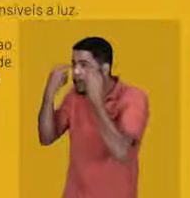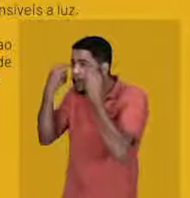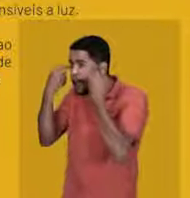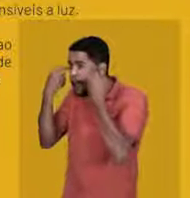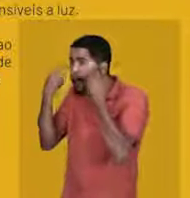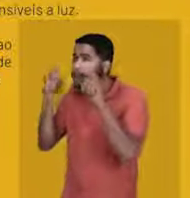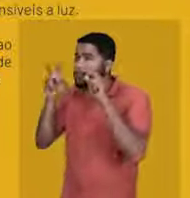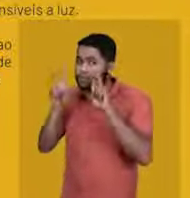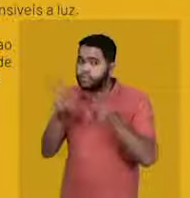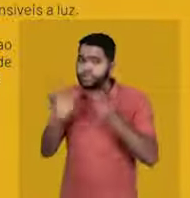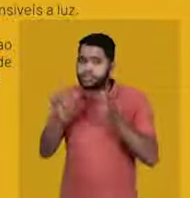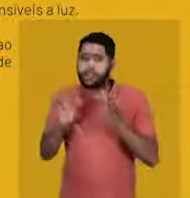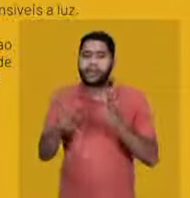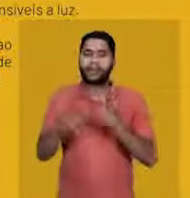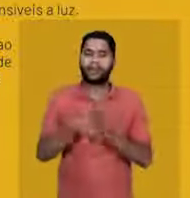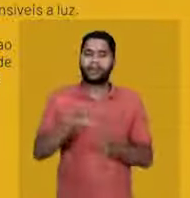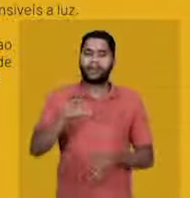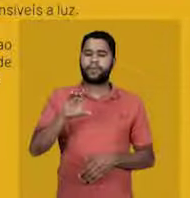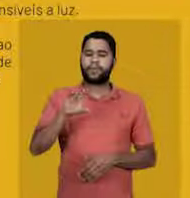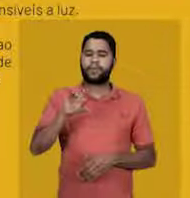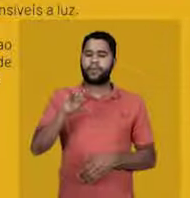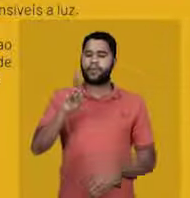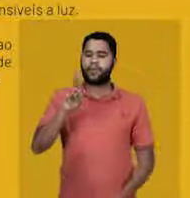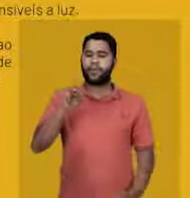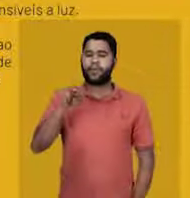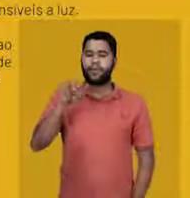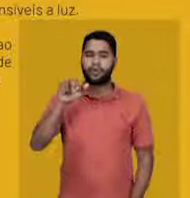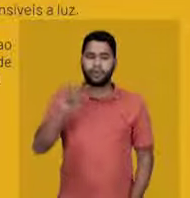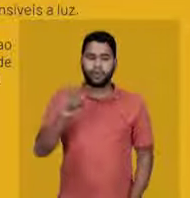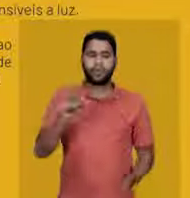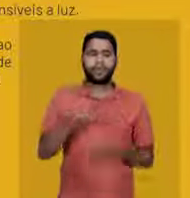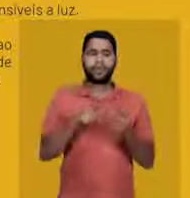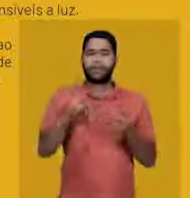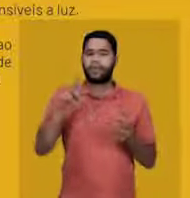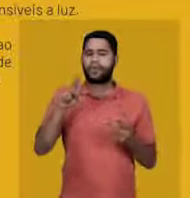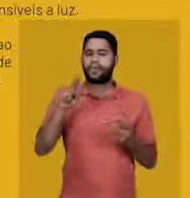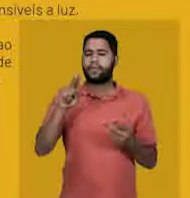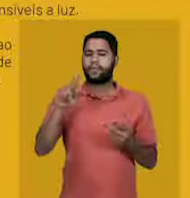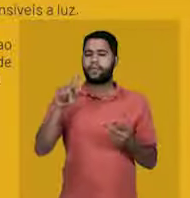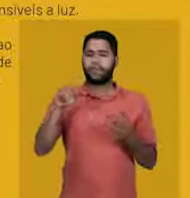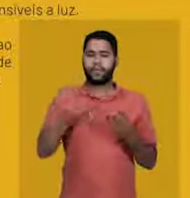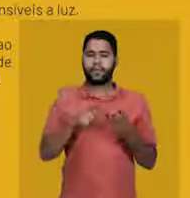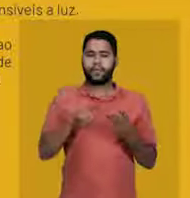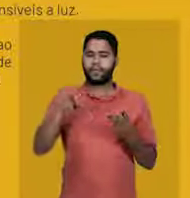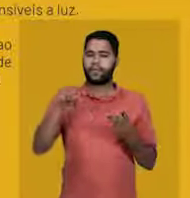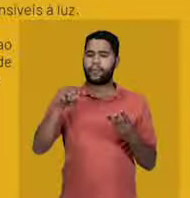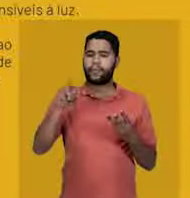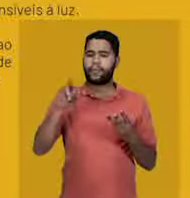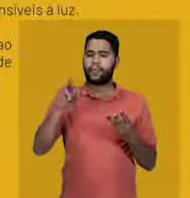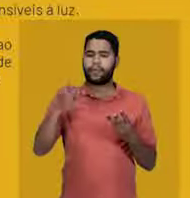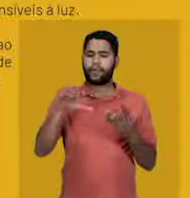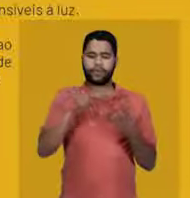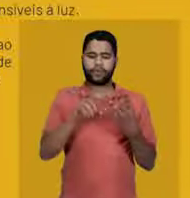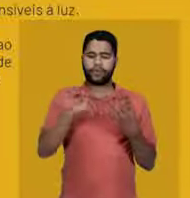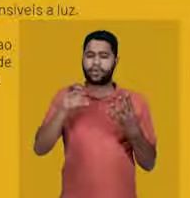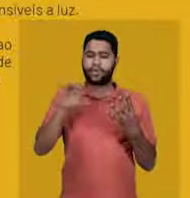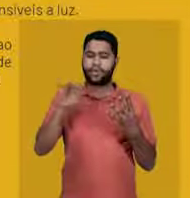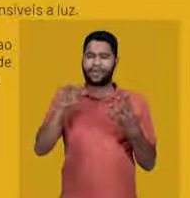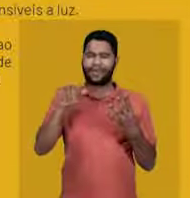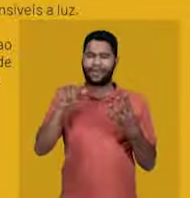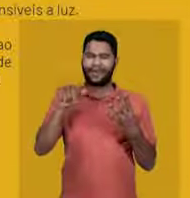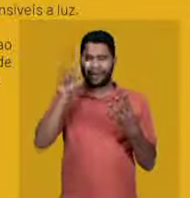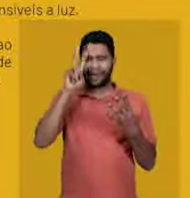já vimos, né? Que é a córnea, passa pela córnea, pela pupila, o humor aquoso, depois o cristalino, que é aquele que eu